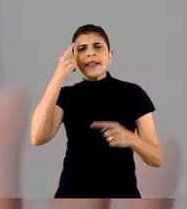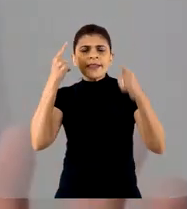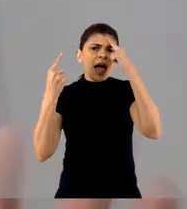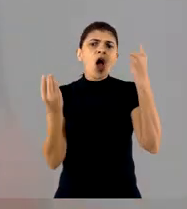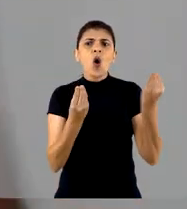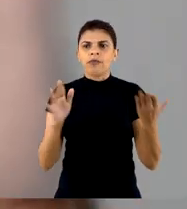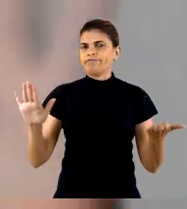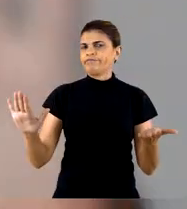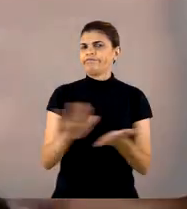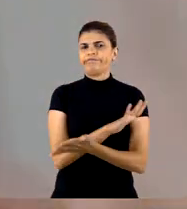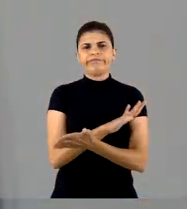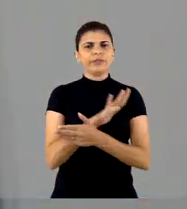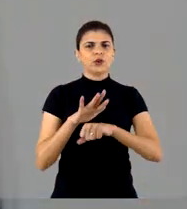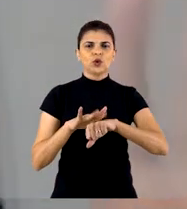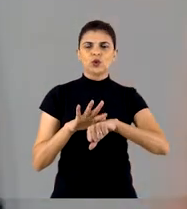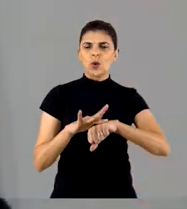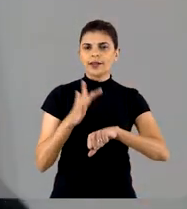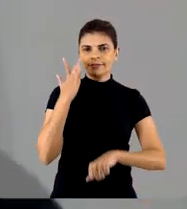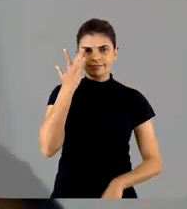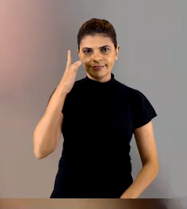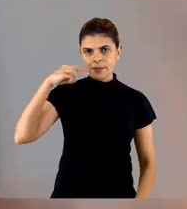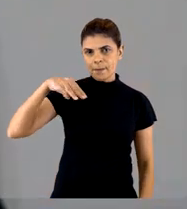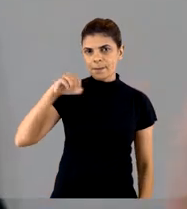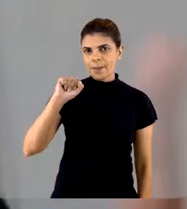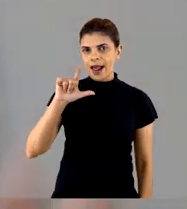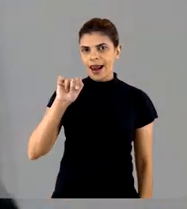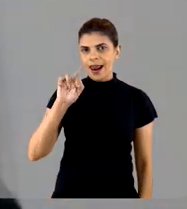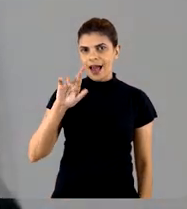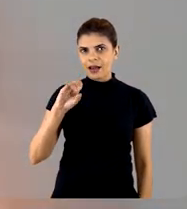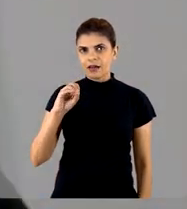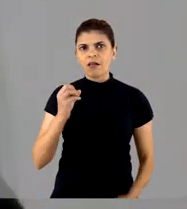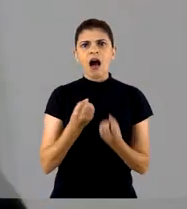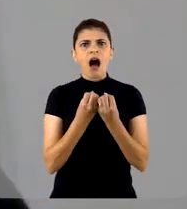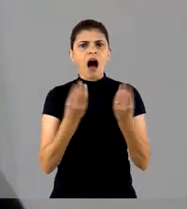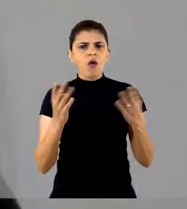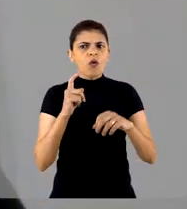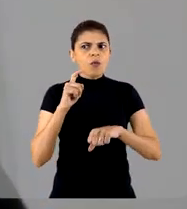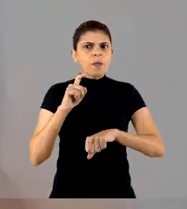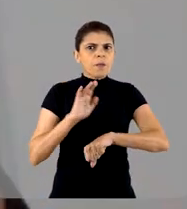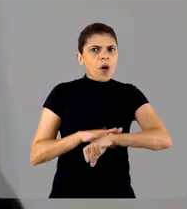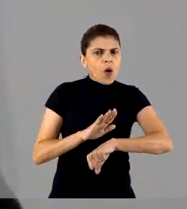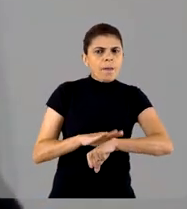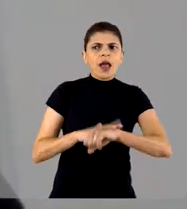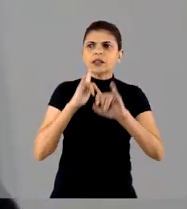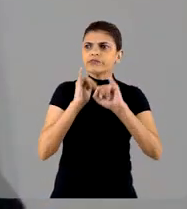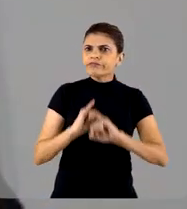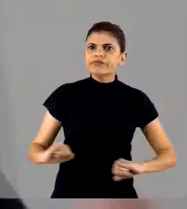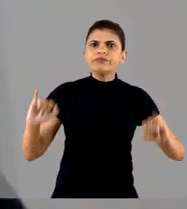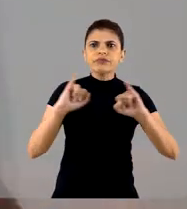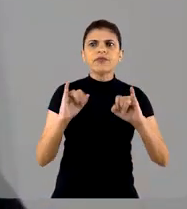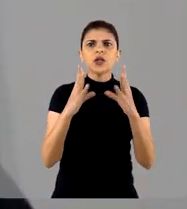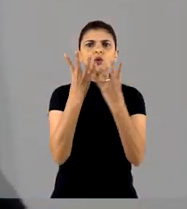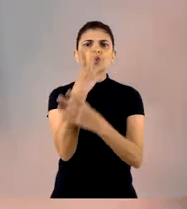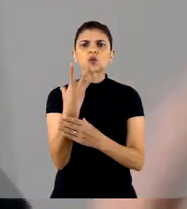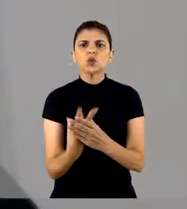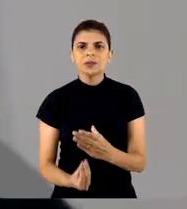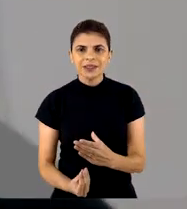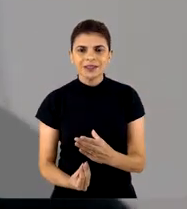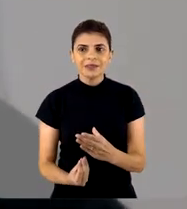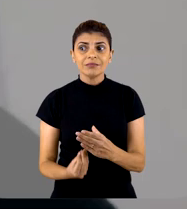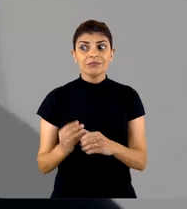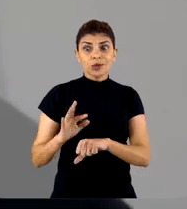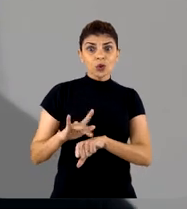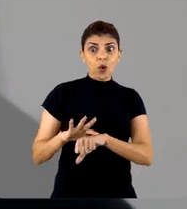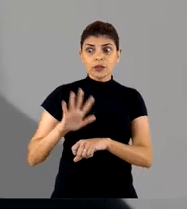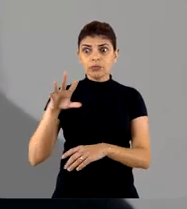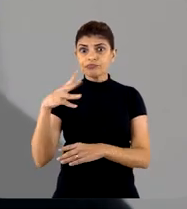era? Erradicação da malária. Ou seja, em algum momento, de tanto você jogar DDT e matar o mosquito, eles vão sumir e a doença vai